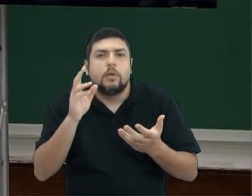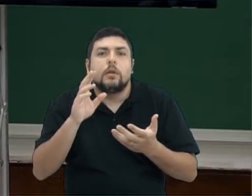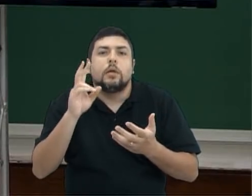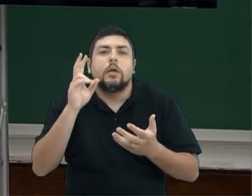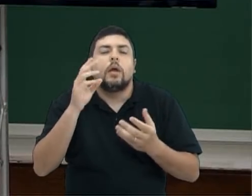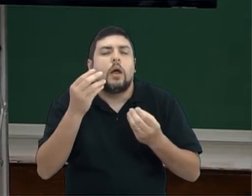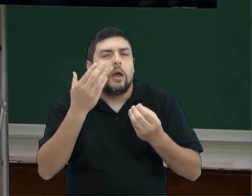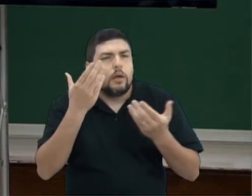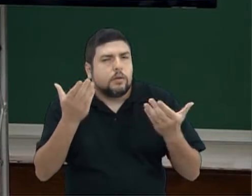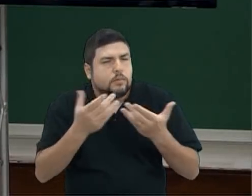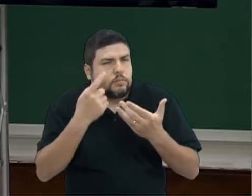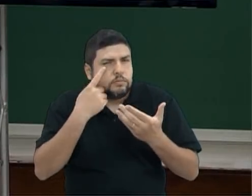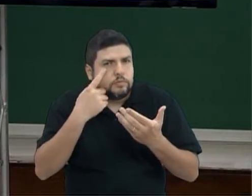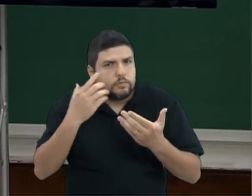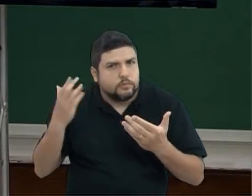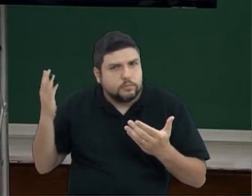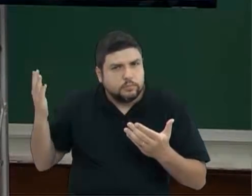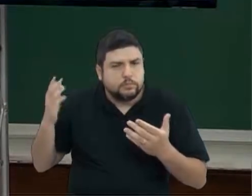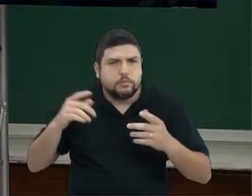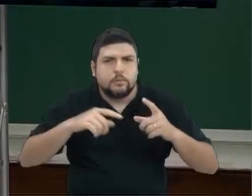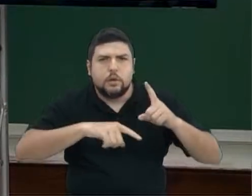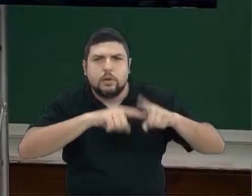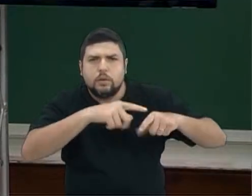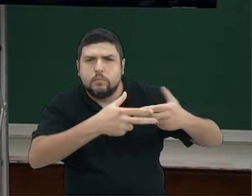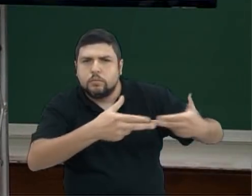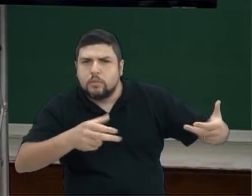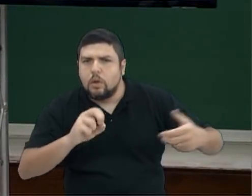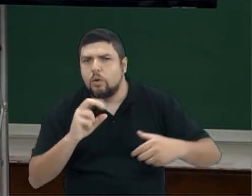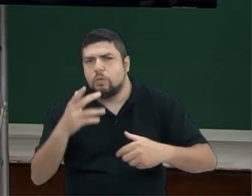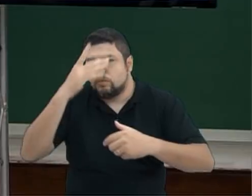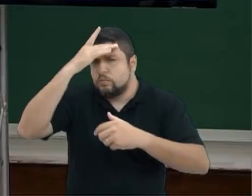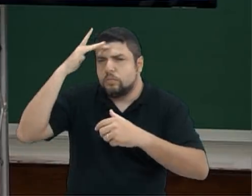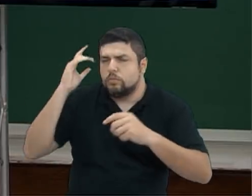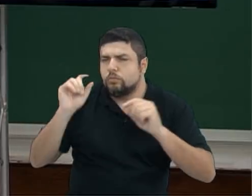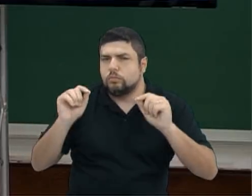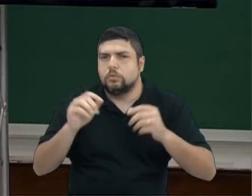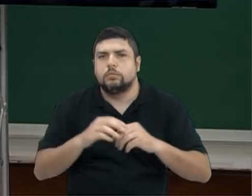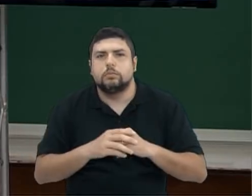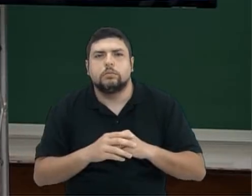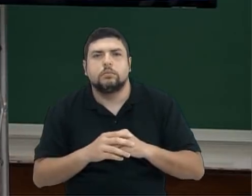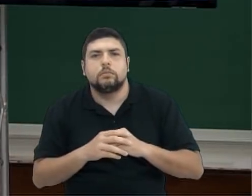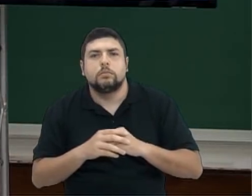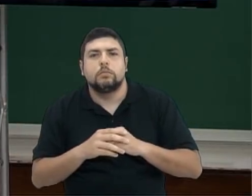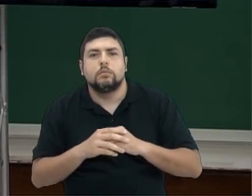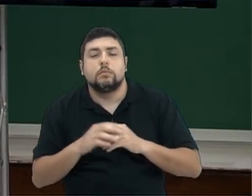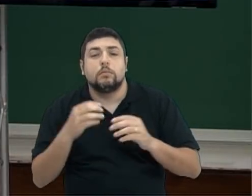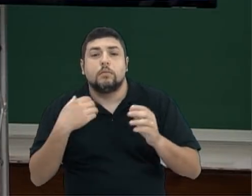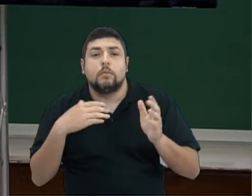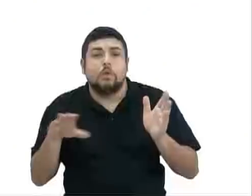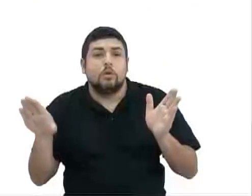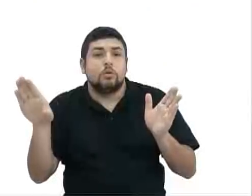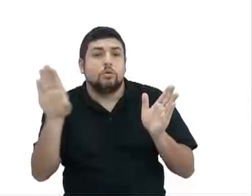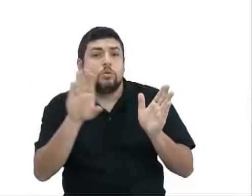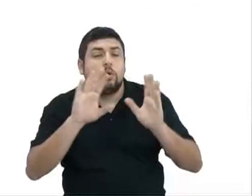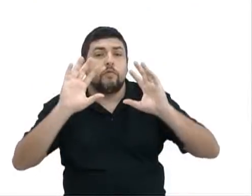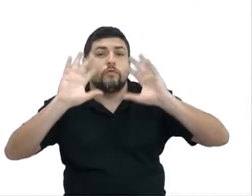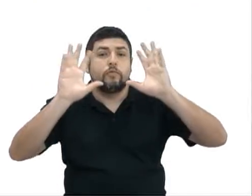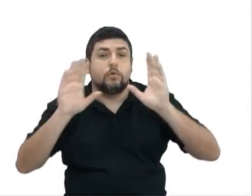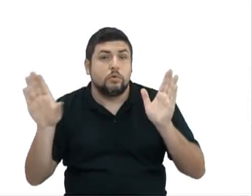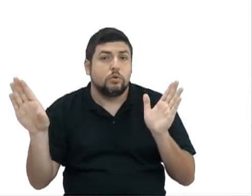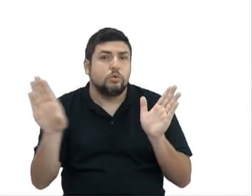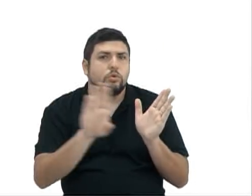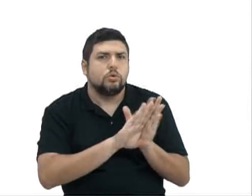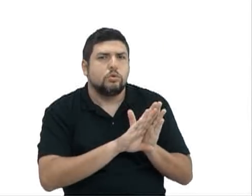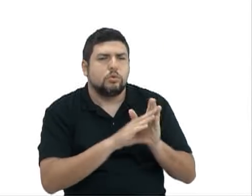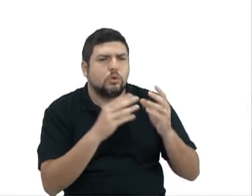vamos ver aqui se são pessoas, se são objetos, o que são. Então vamos lá. Cheguei do vôlei e tinha uma surpresa na minha cama, um monte de bombons